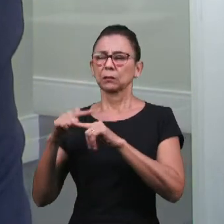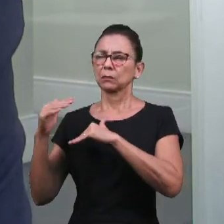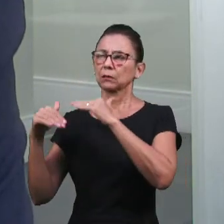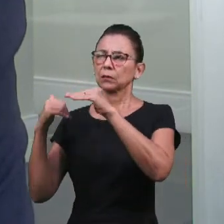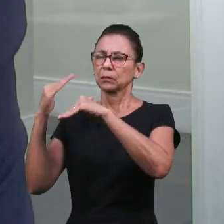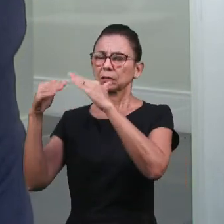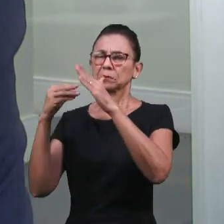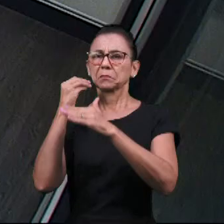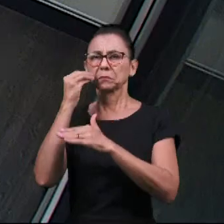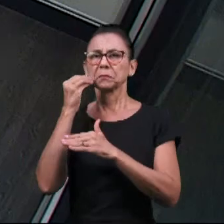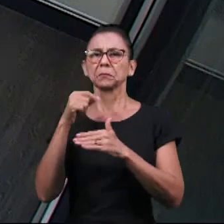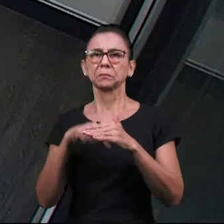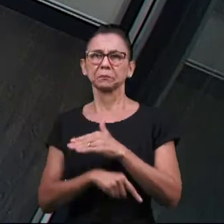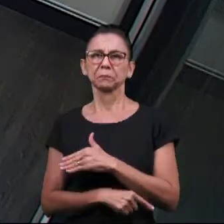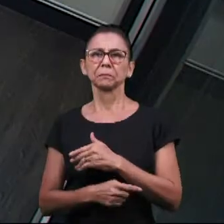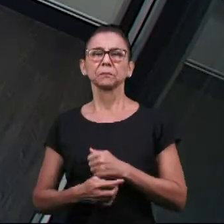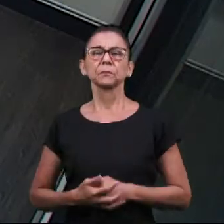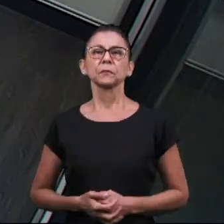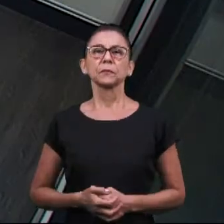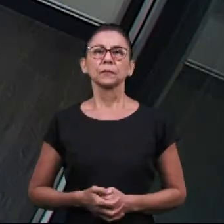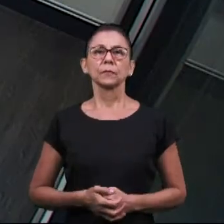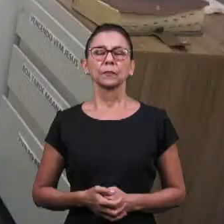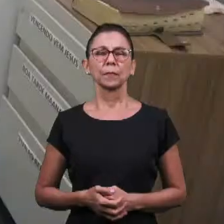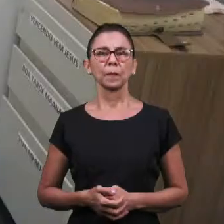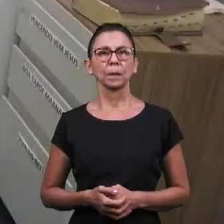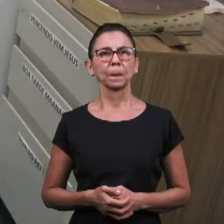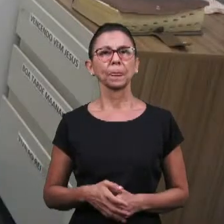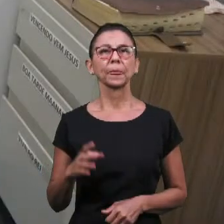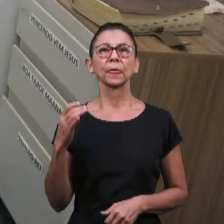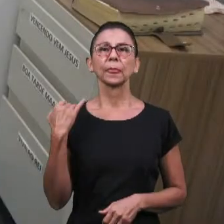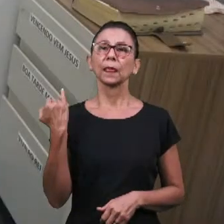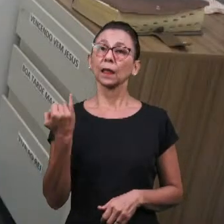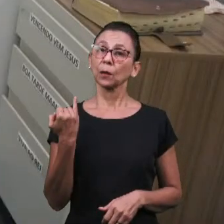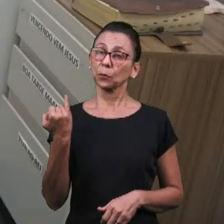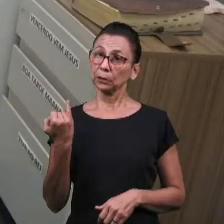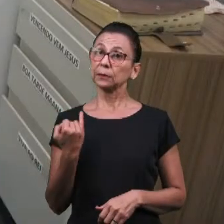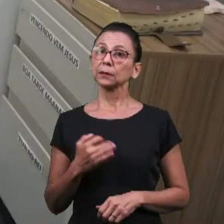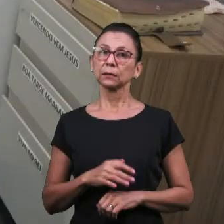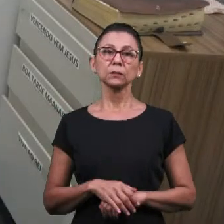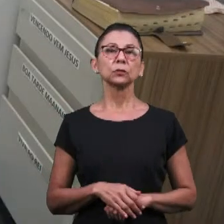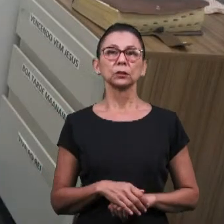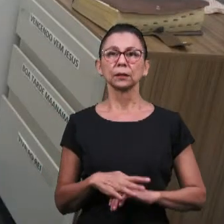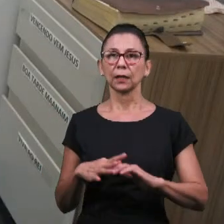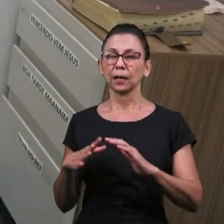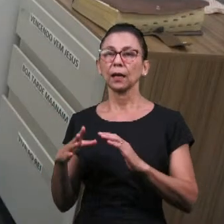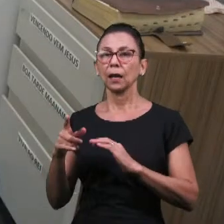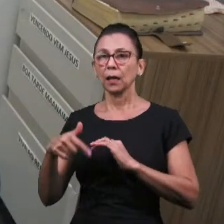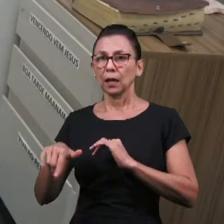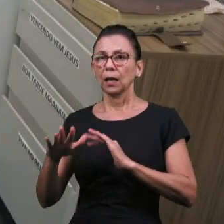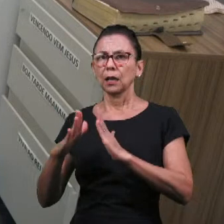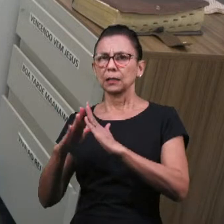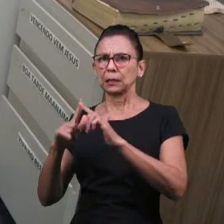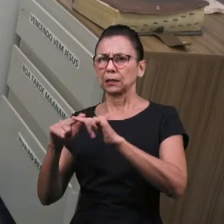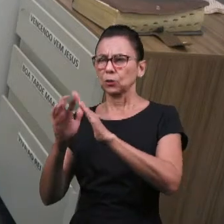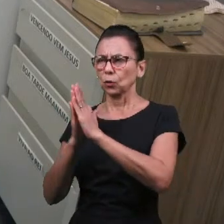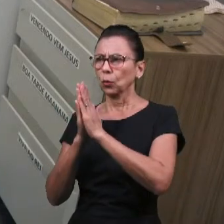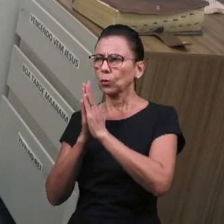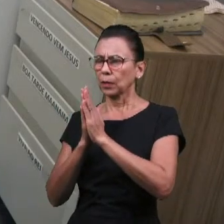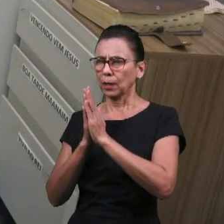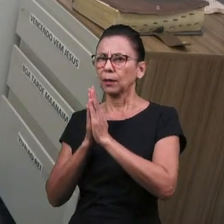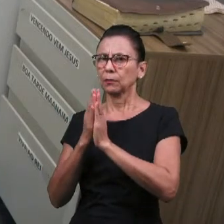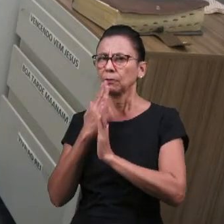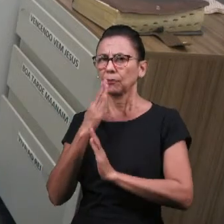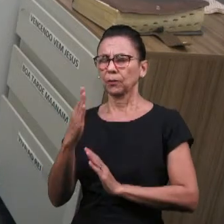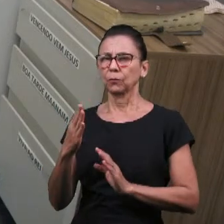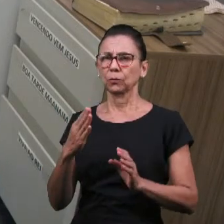experiência. Glória a Jesus. Por isso a importância da igreja, ela orar pelo irmão, pelos irmãos que estão ali, obreiros, para serem